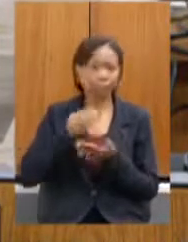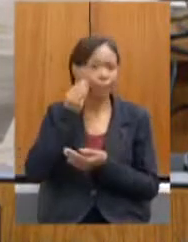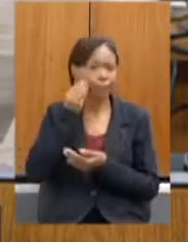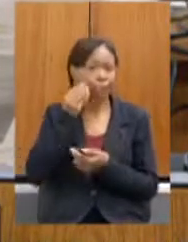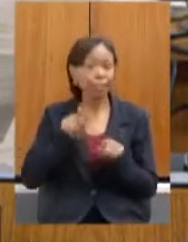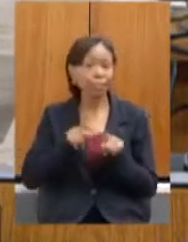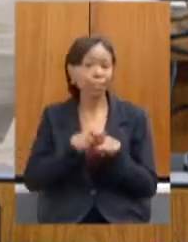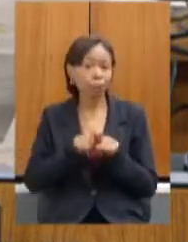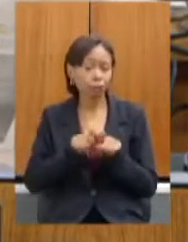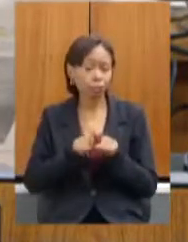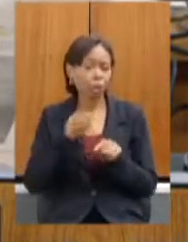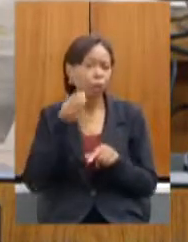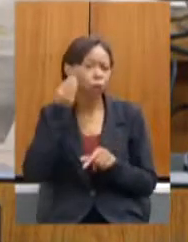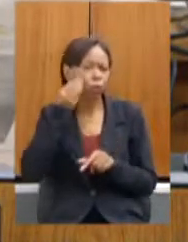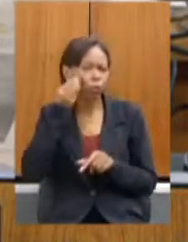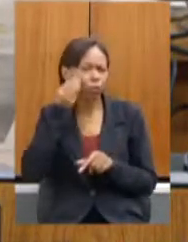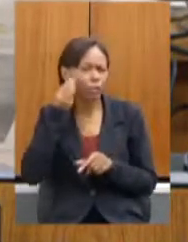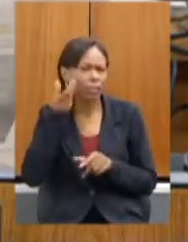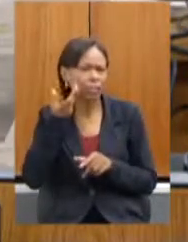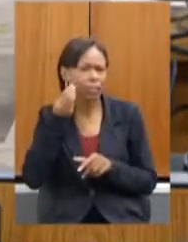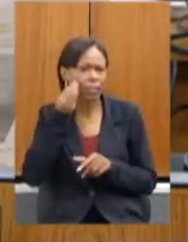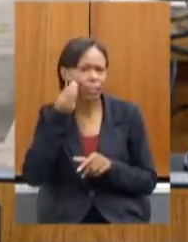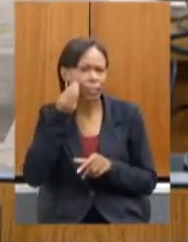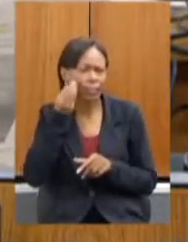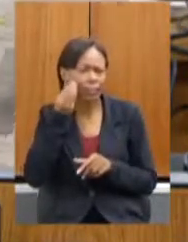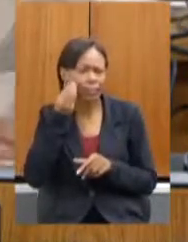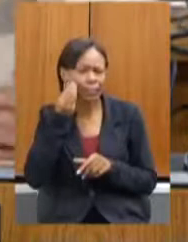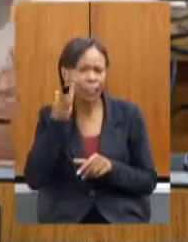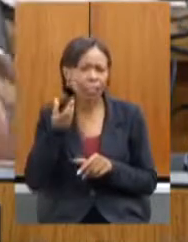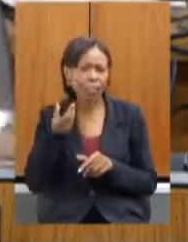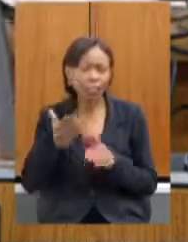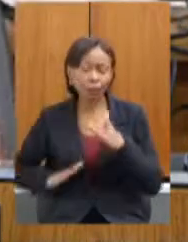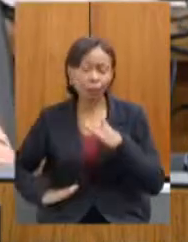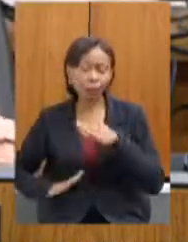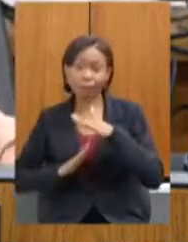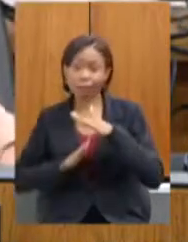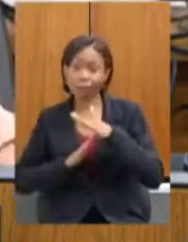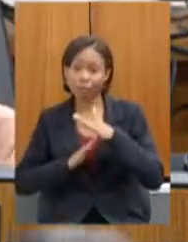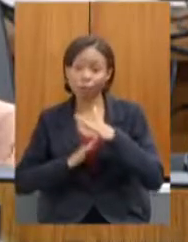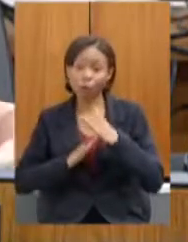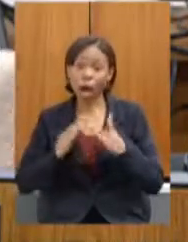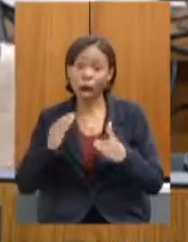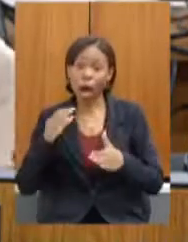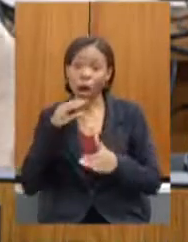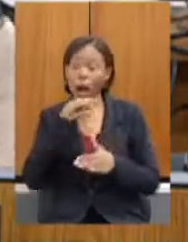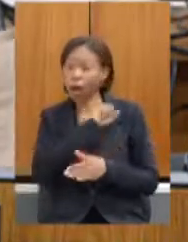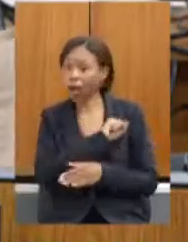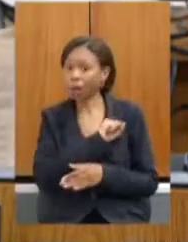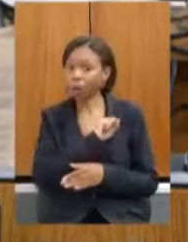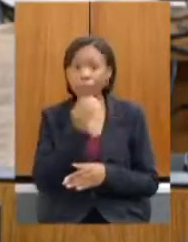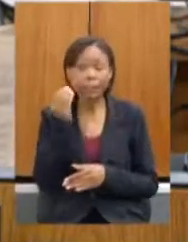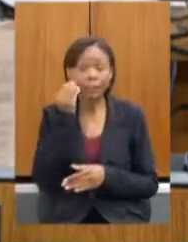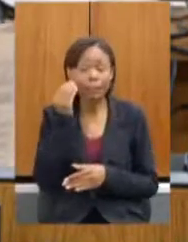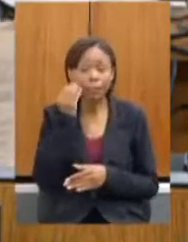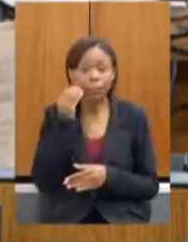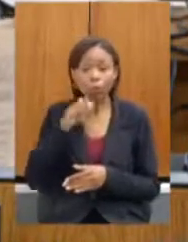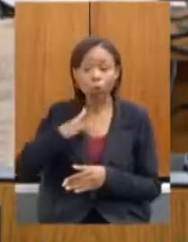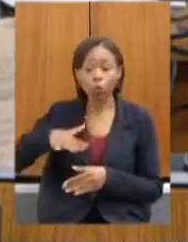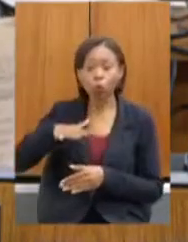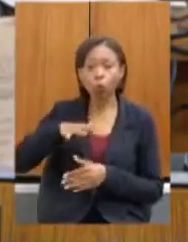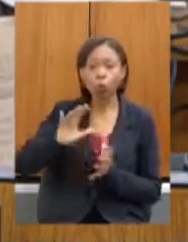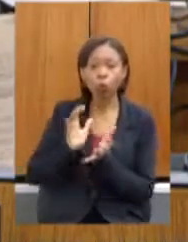houve uma realização desordenada e as pressas da testagem em massa dos servidores da fhemig